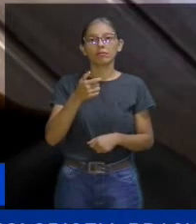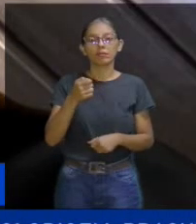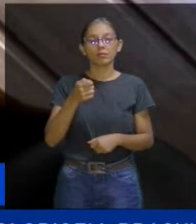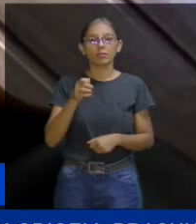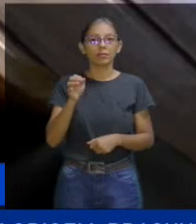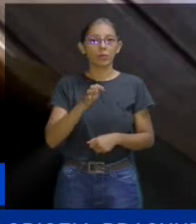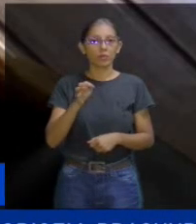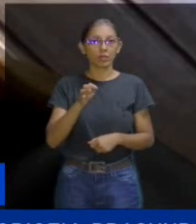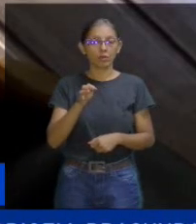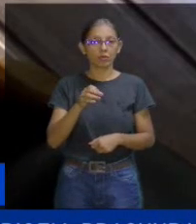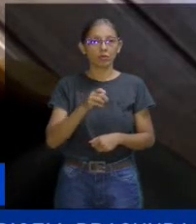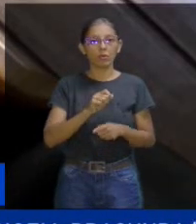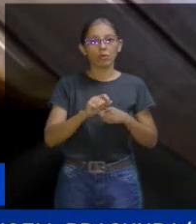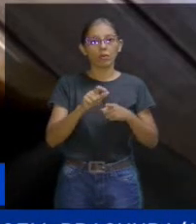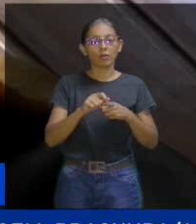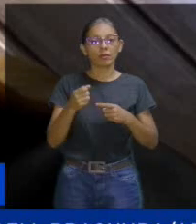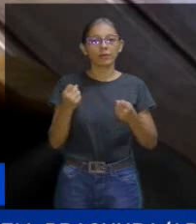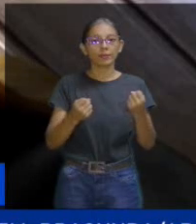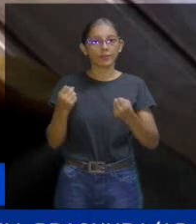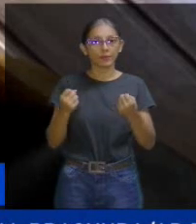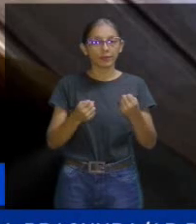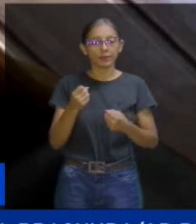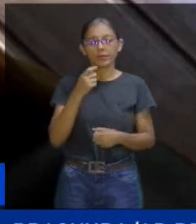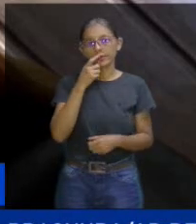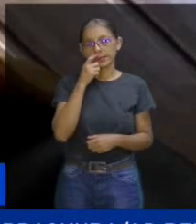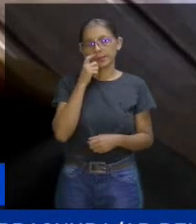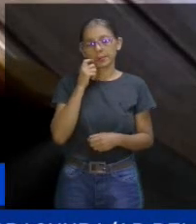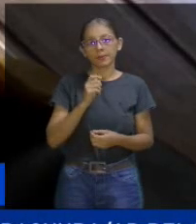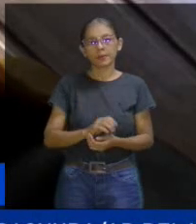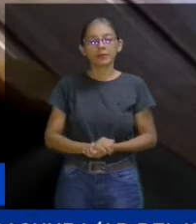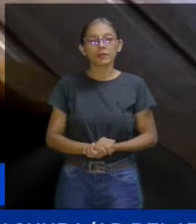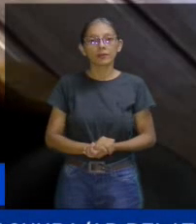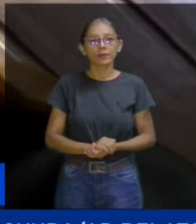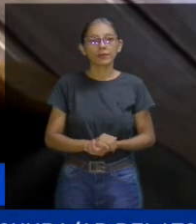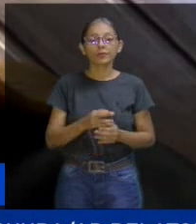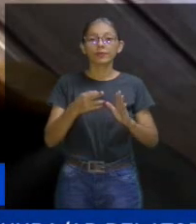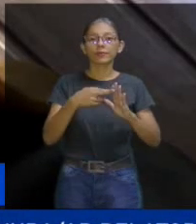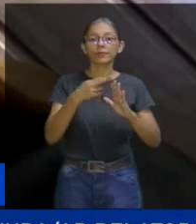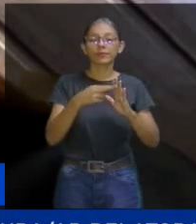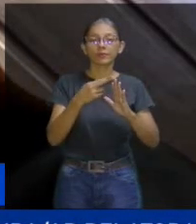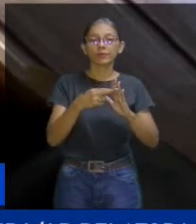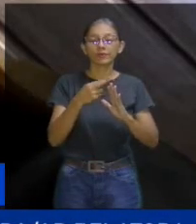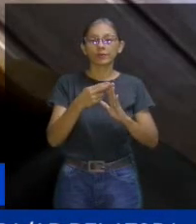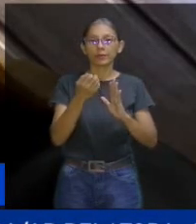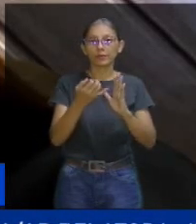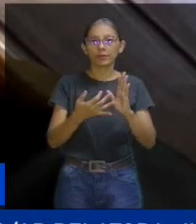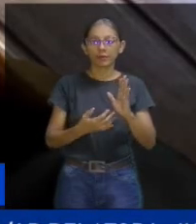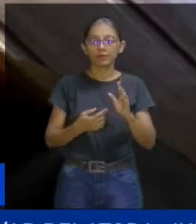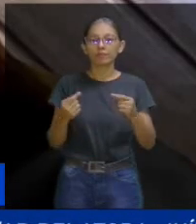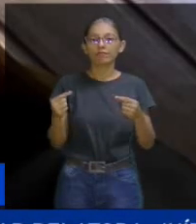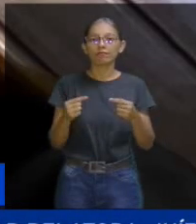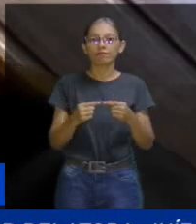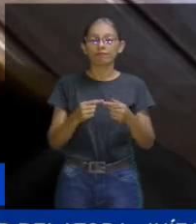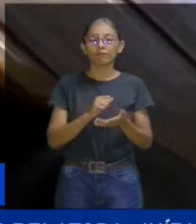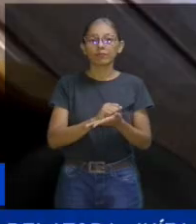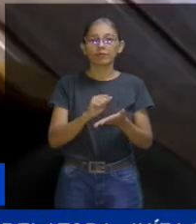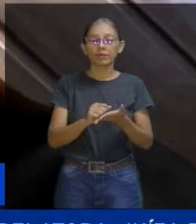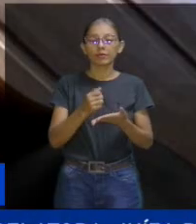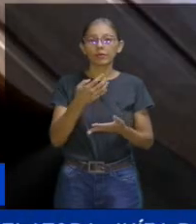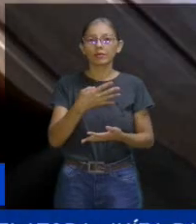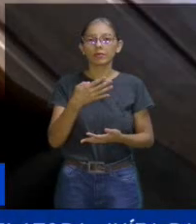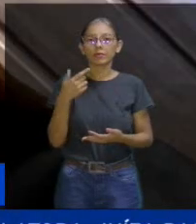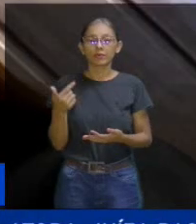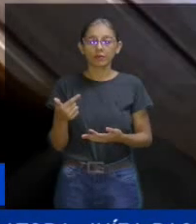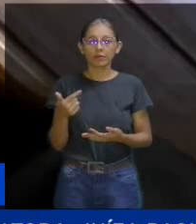veículo. Com relação a esse tema, a nossa resolução 23.607/2019, no seu artigo 42, ela estabelece